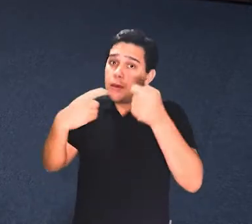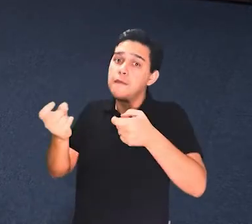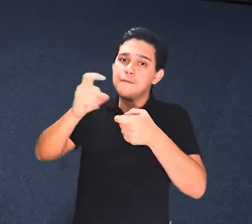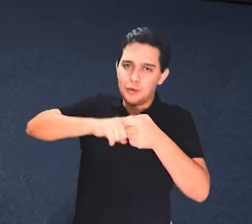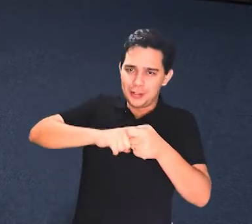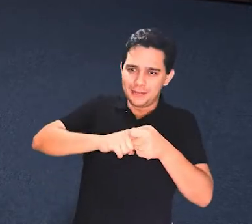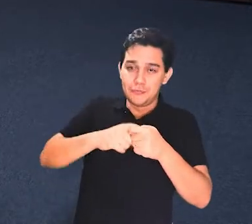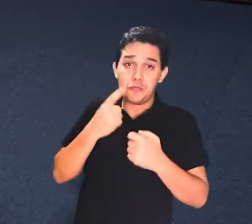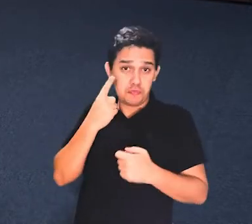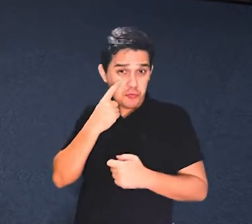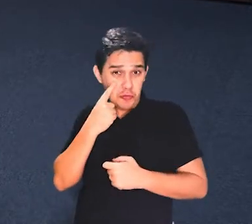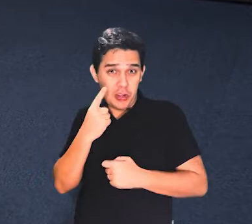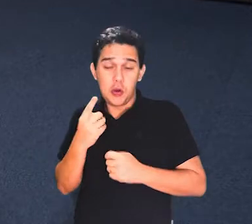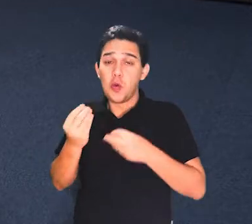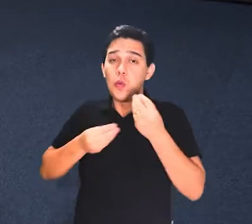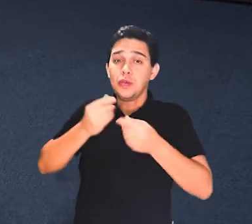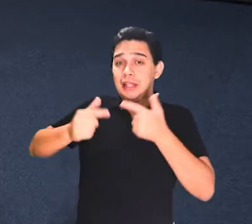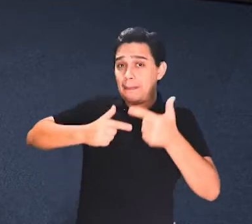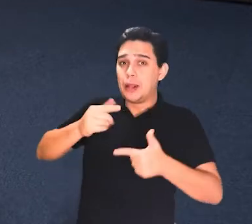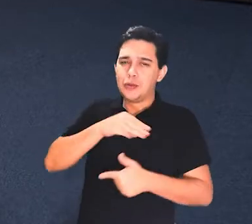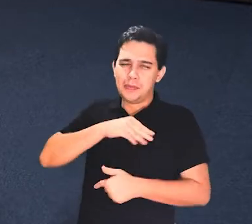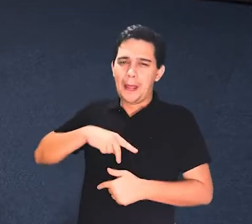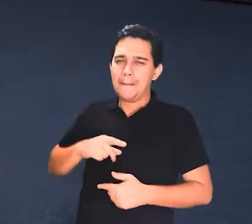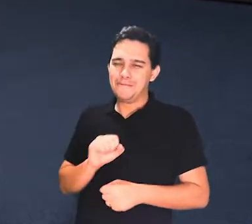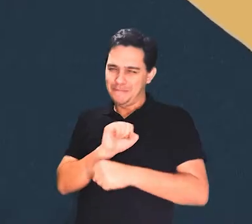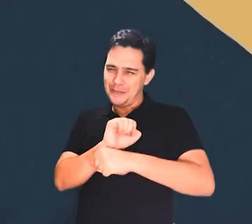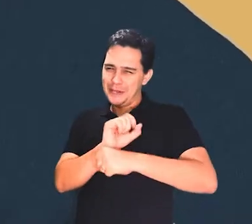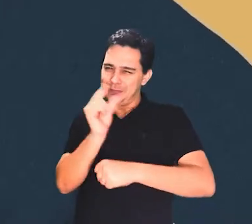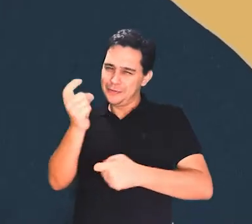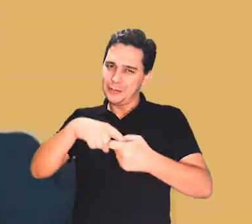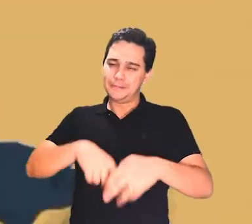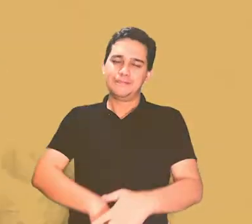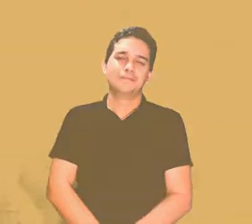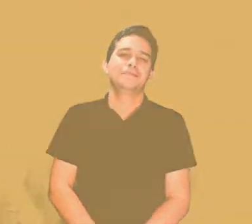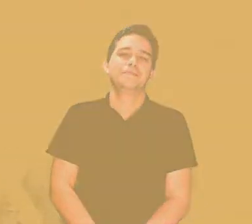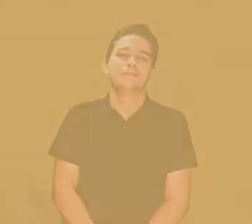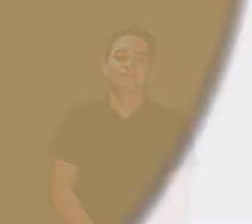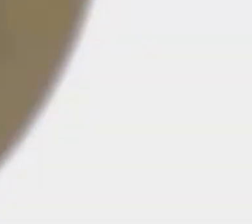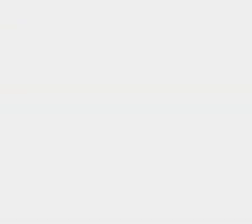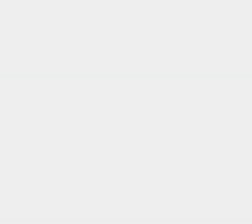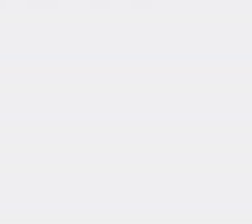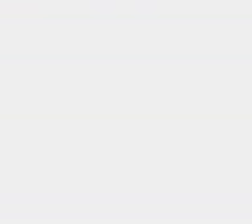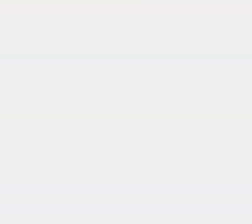do MPRJ. O MP Cidadão volta já.